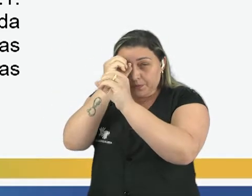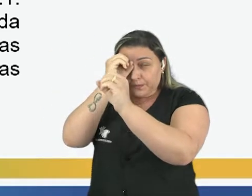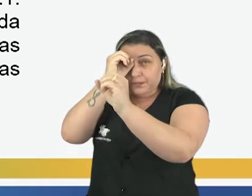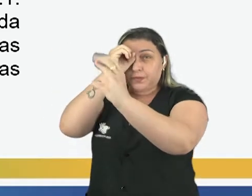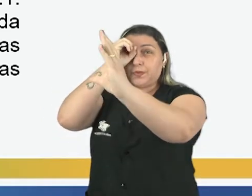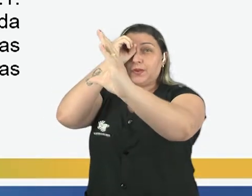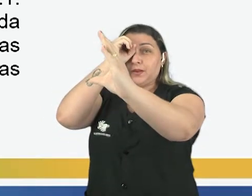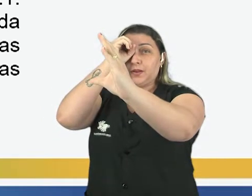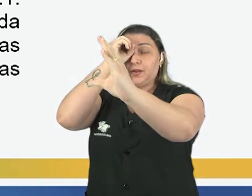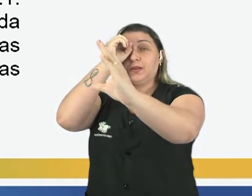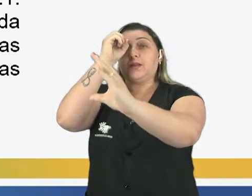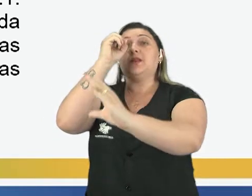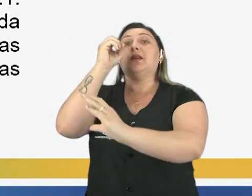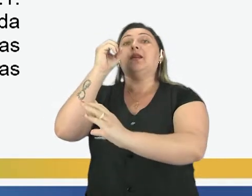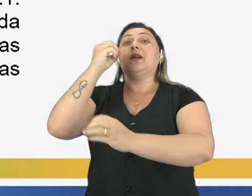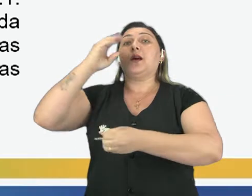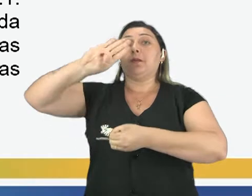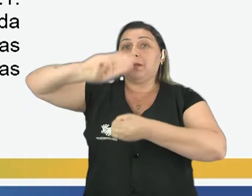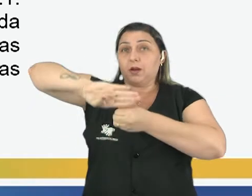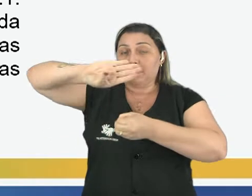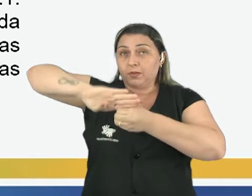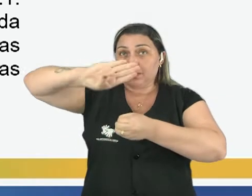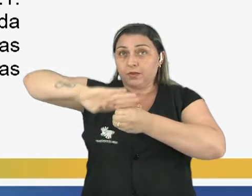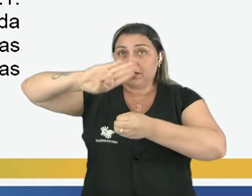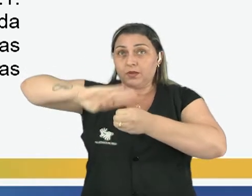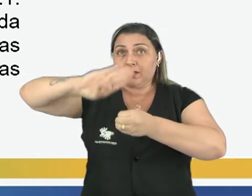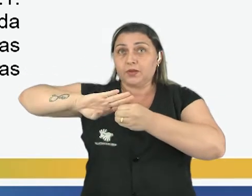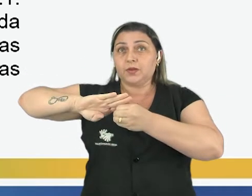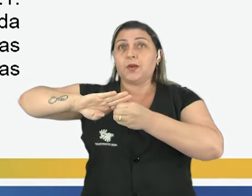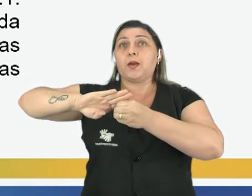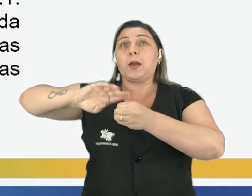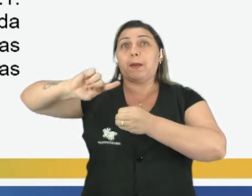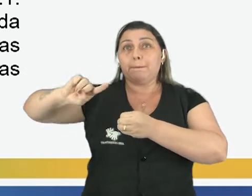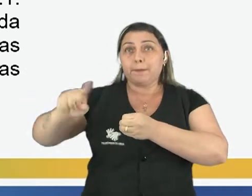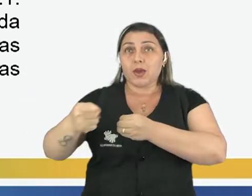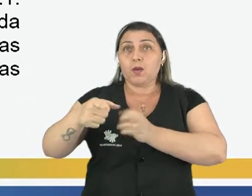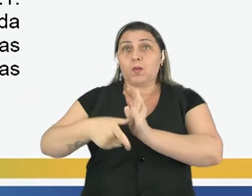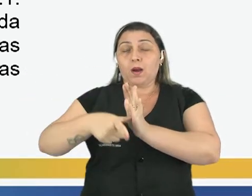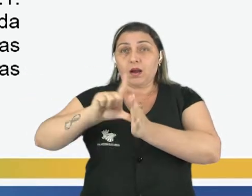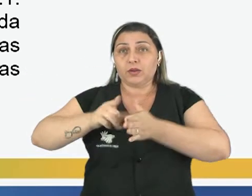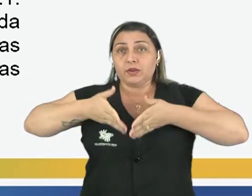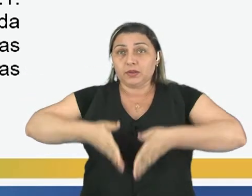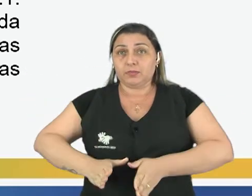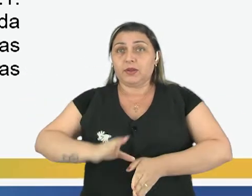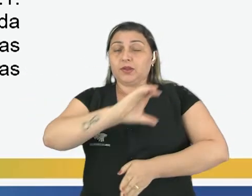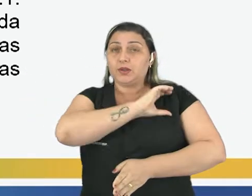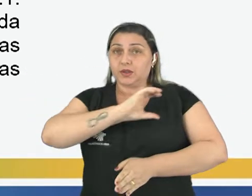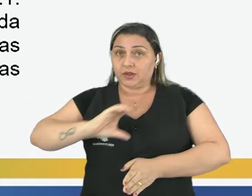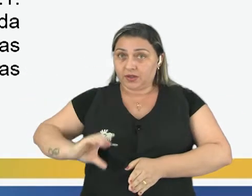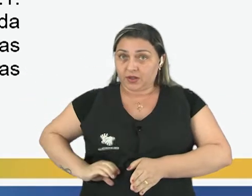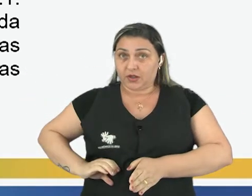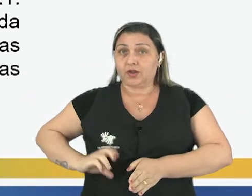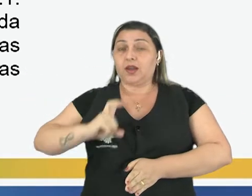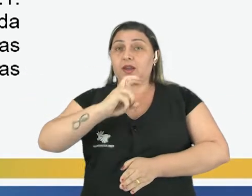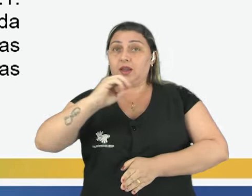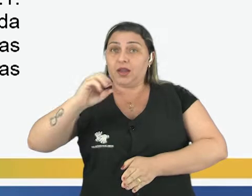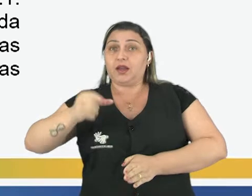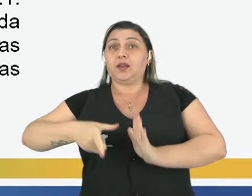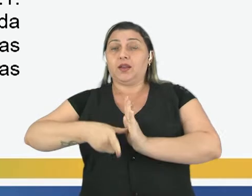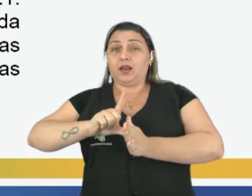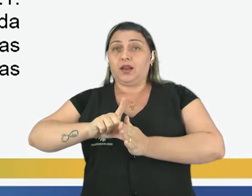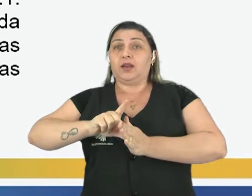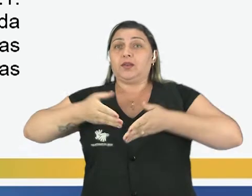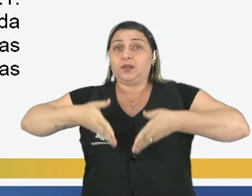entre 1000 anos antes de Cristo e 500 anos antes de Cristo, de forma que cada uma dessas